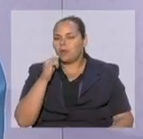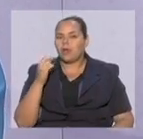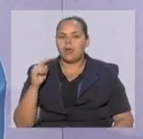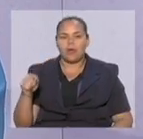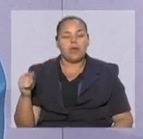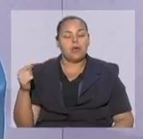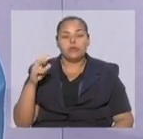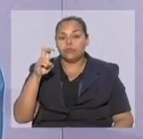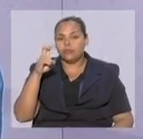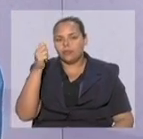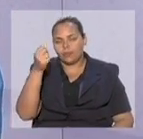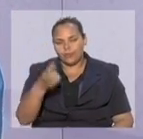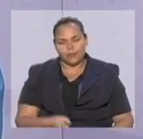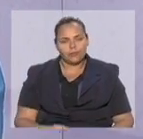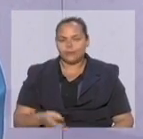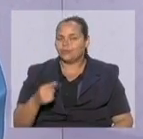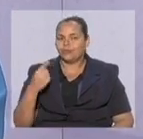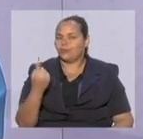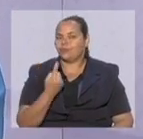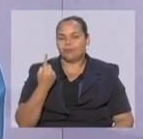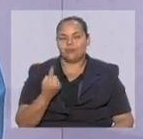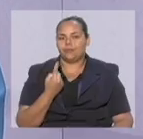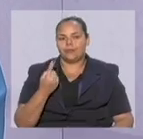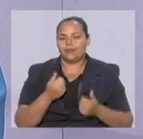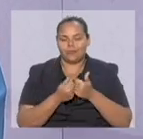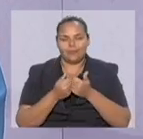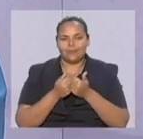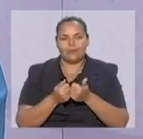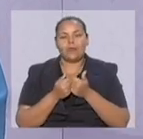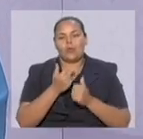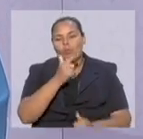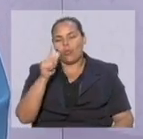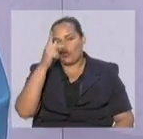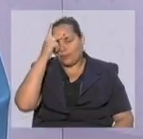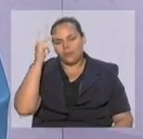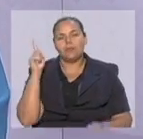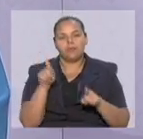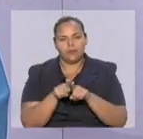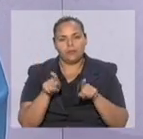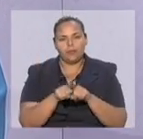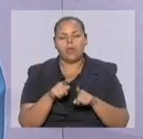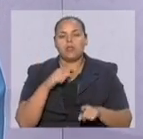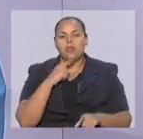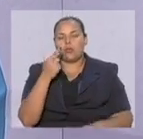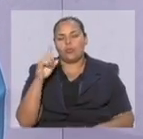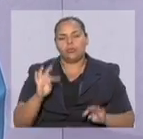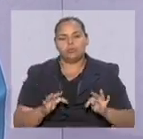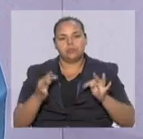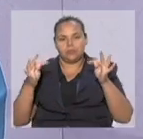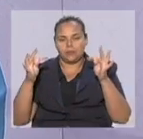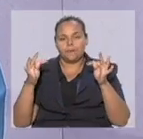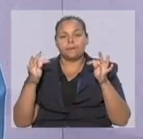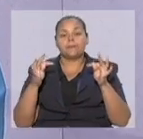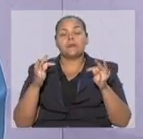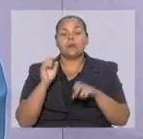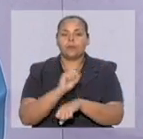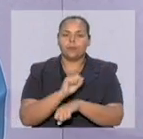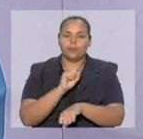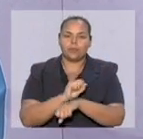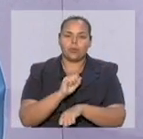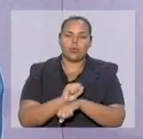que sair de lá, ela sai 5 horas da manhã, porque não vem só ela no transporte. Vem outras pessoas que também têm outros tratamentos para